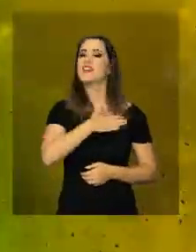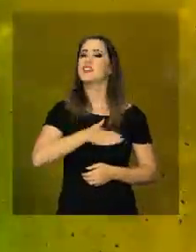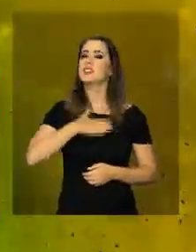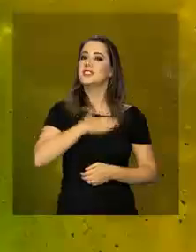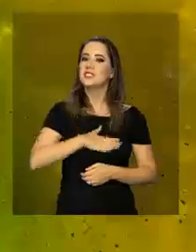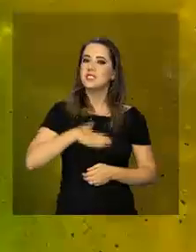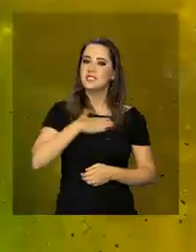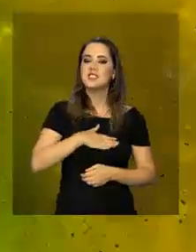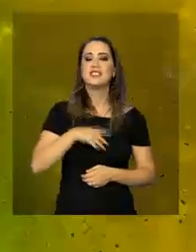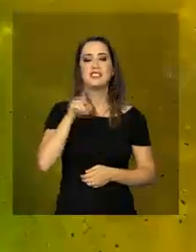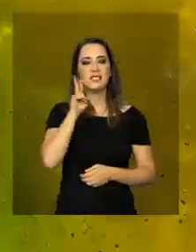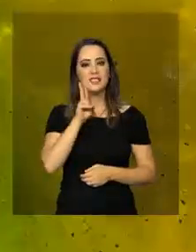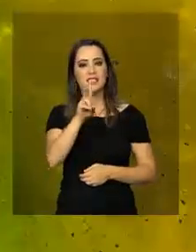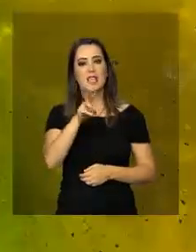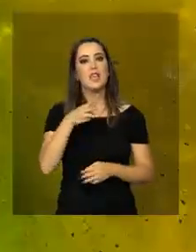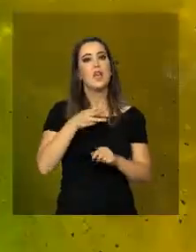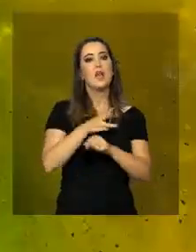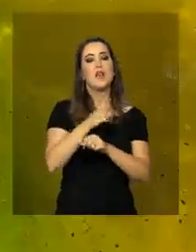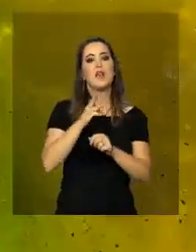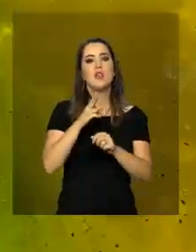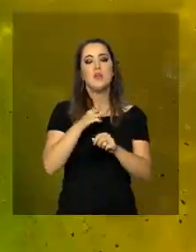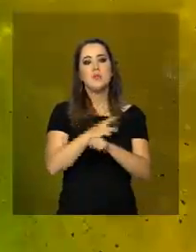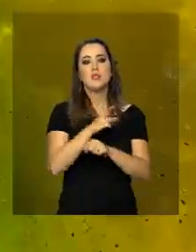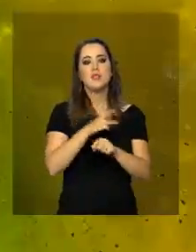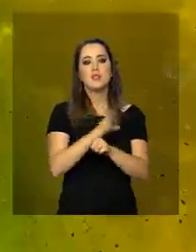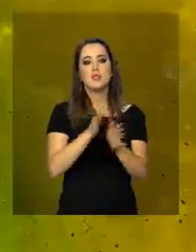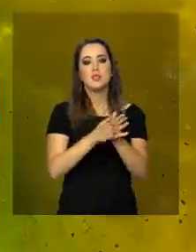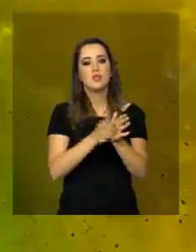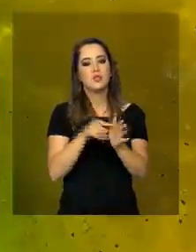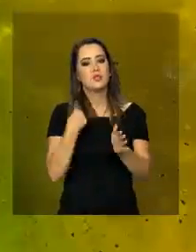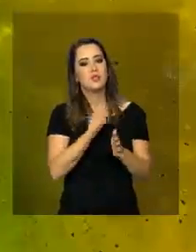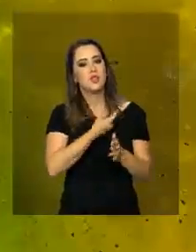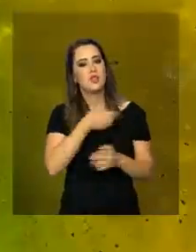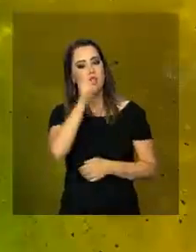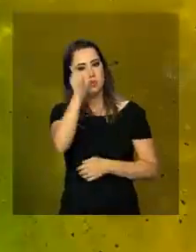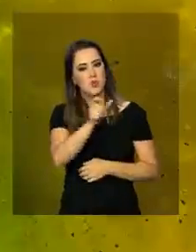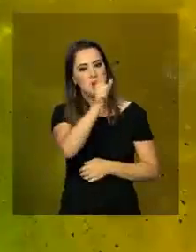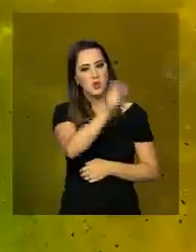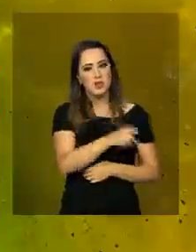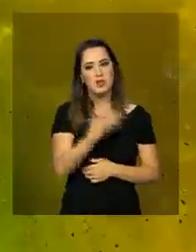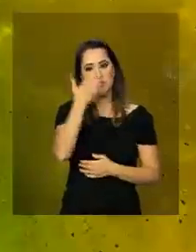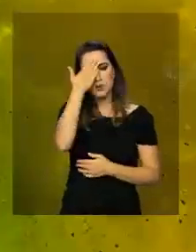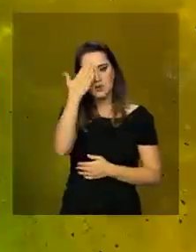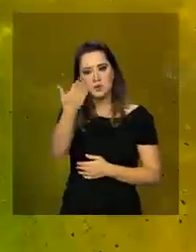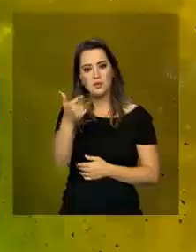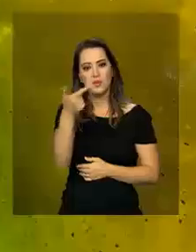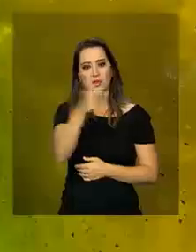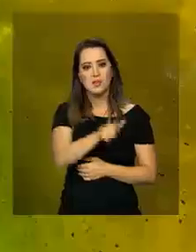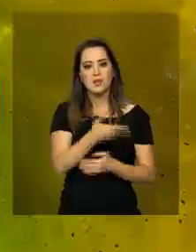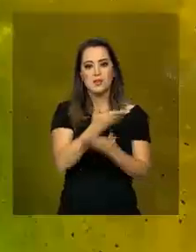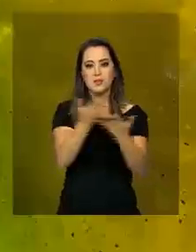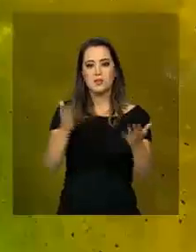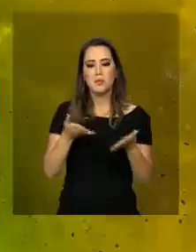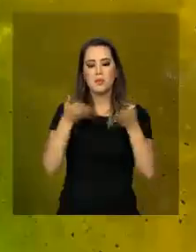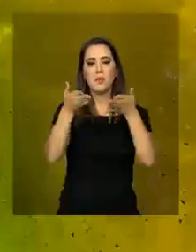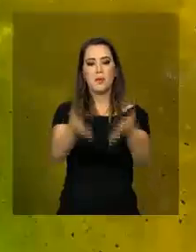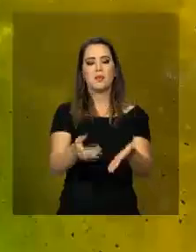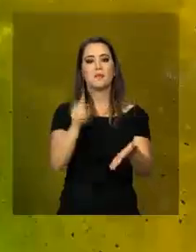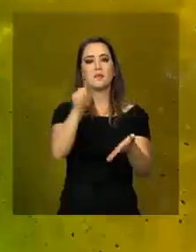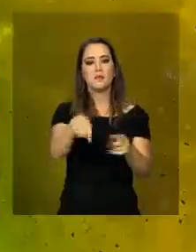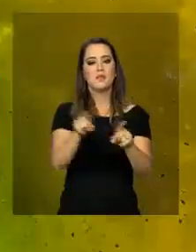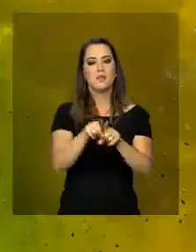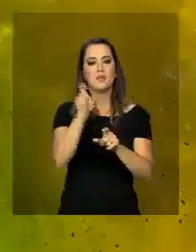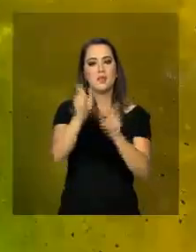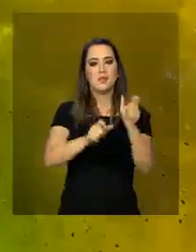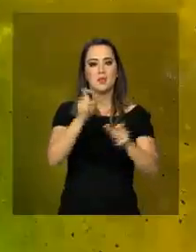gente está recebendo mensagens, olha só, um elogio aos nossos comentaristas. Muito obrigada mais uma vez a eles pela participação.